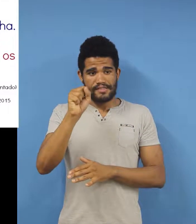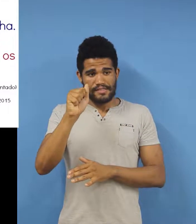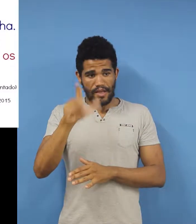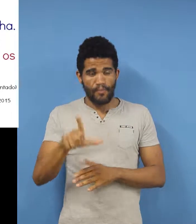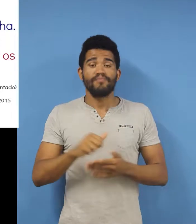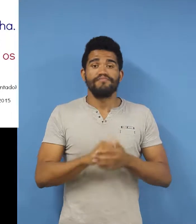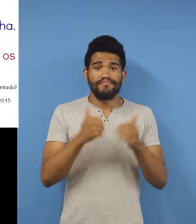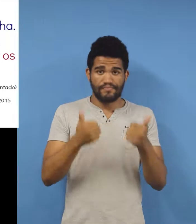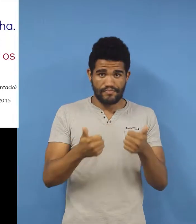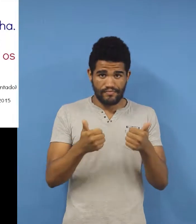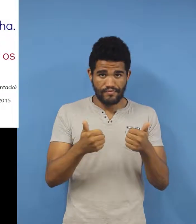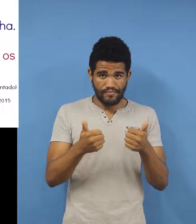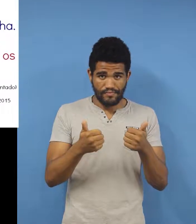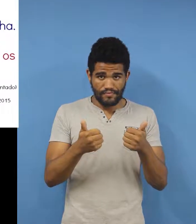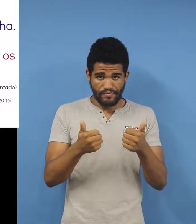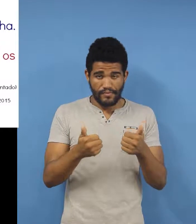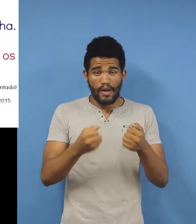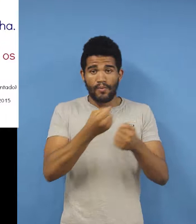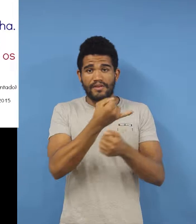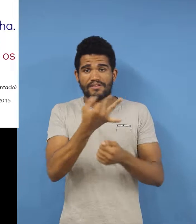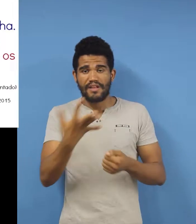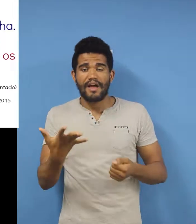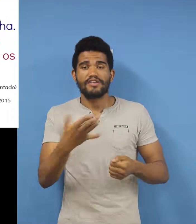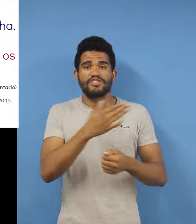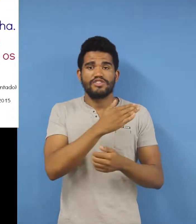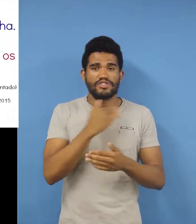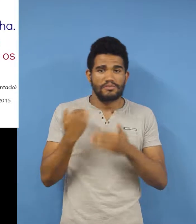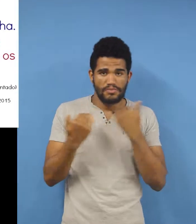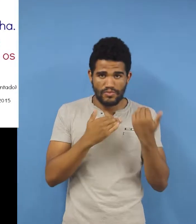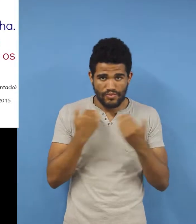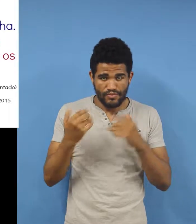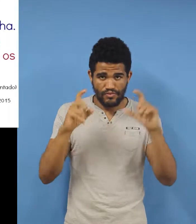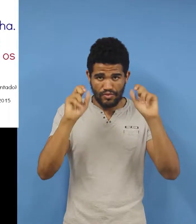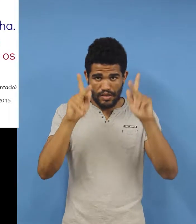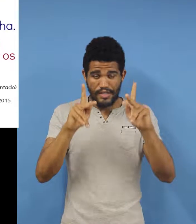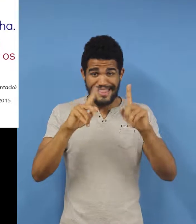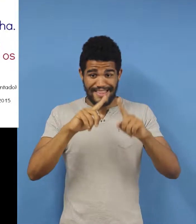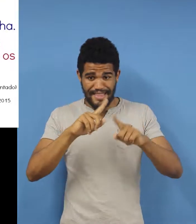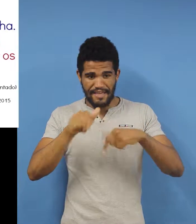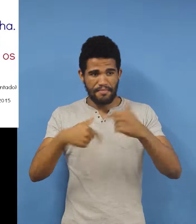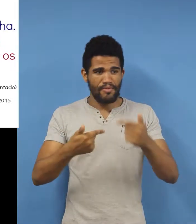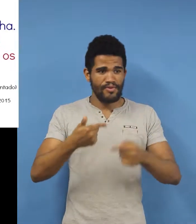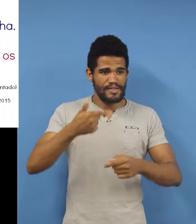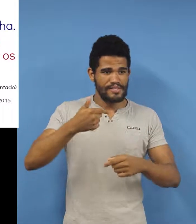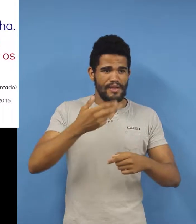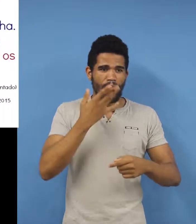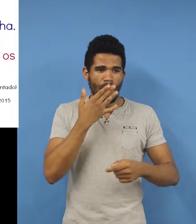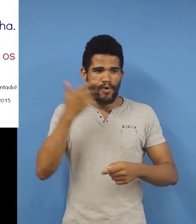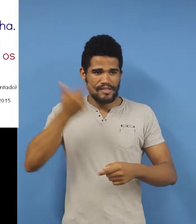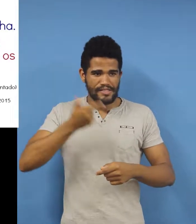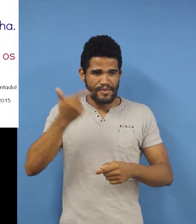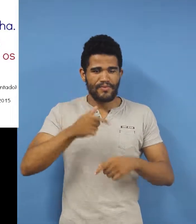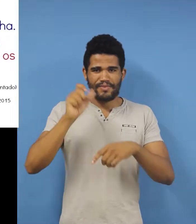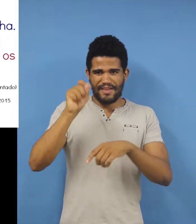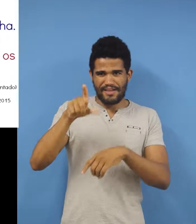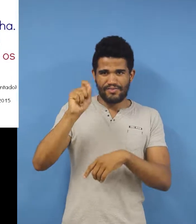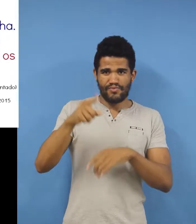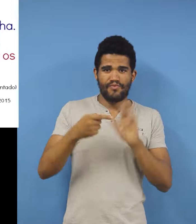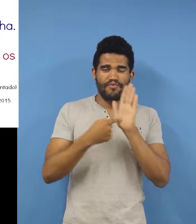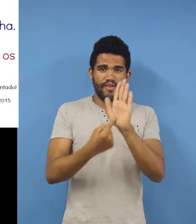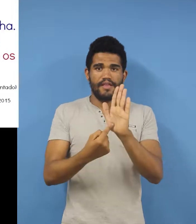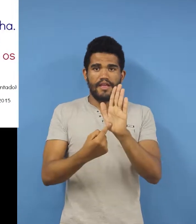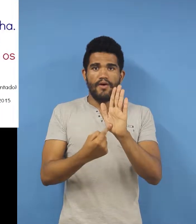tópico frasal, porque ela diz aqui, ó, houve um aumento de mais de 200% no índice de